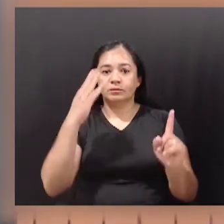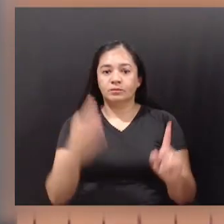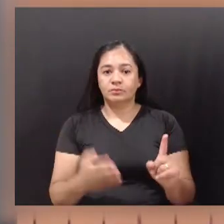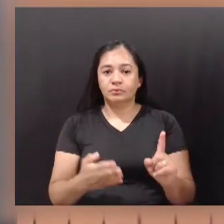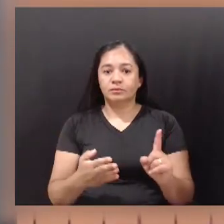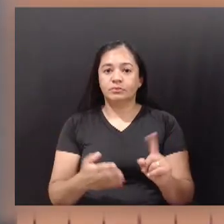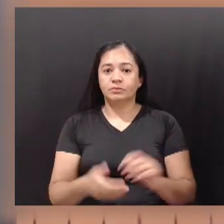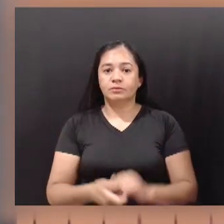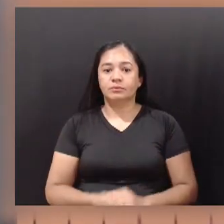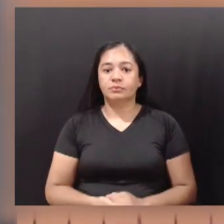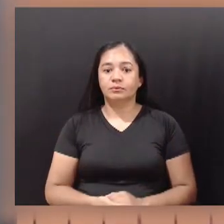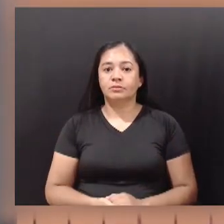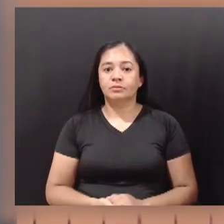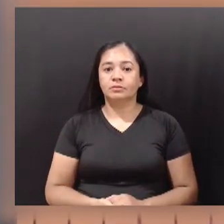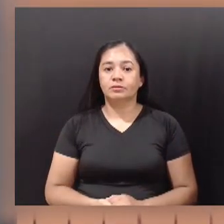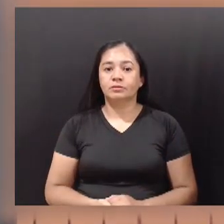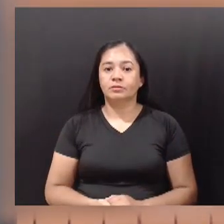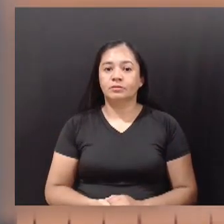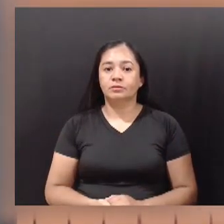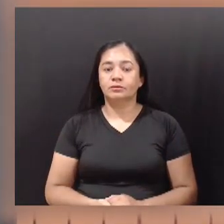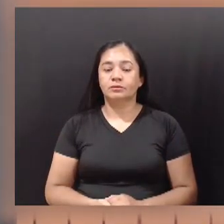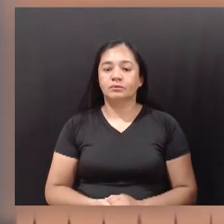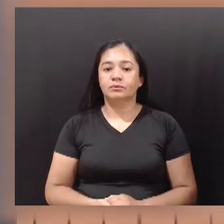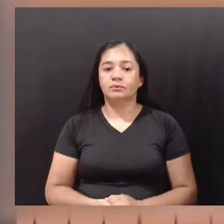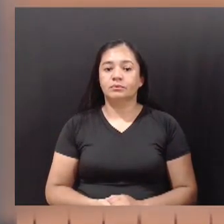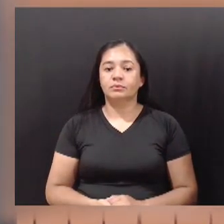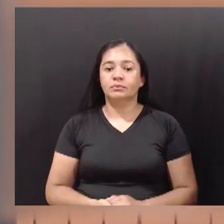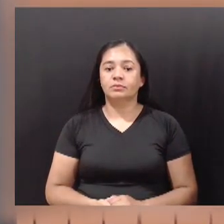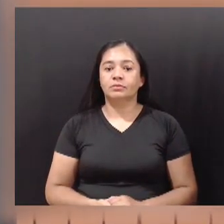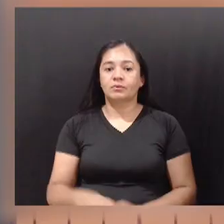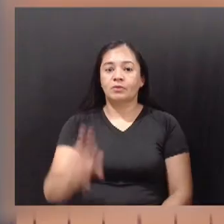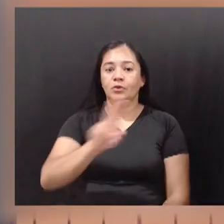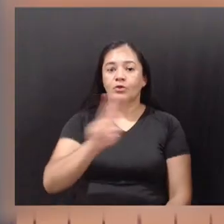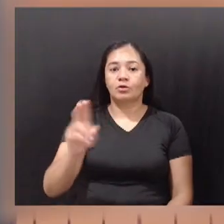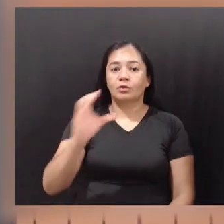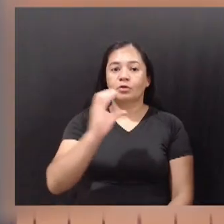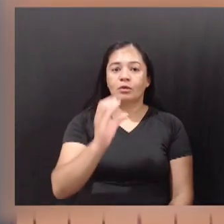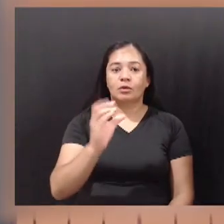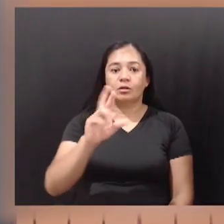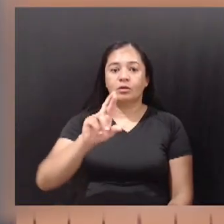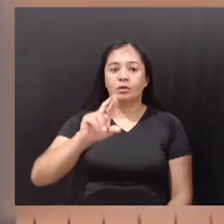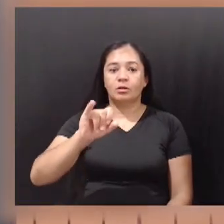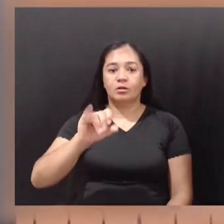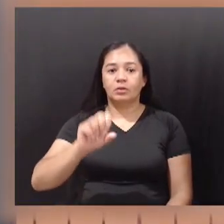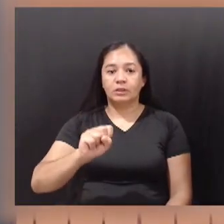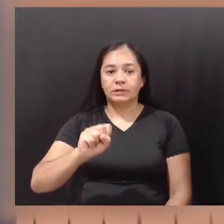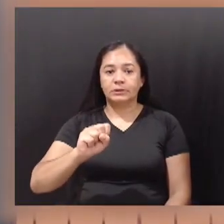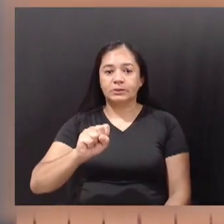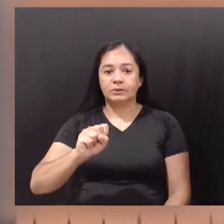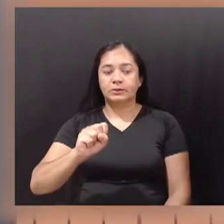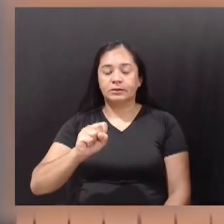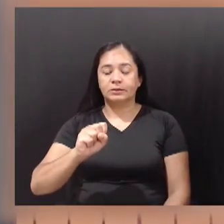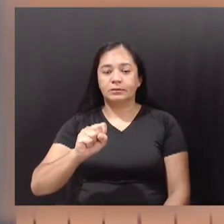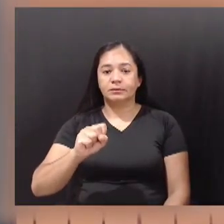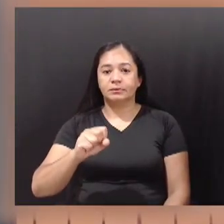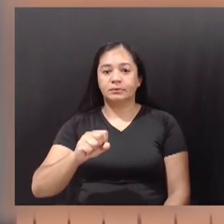aqui, ao nome da Cris, que eu falo que, pelo que aconteceu, essa